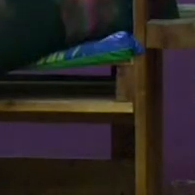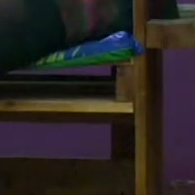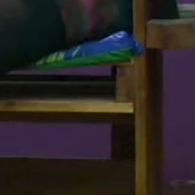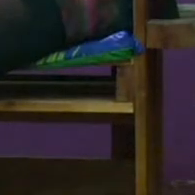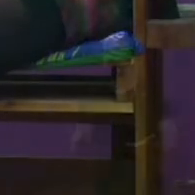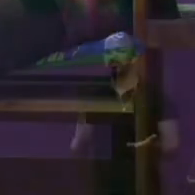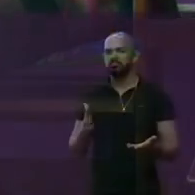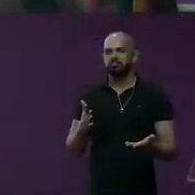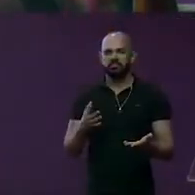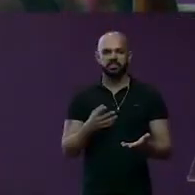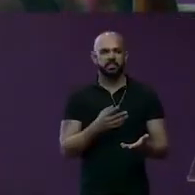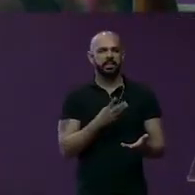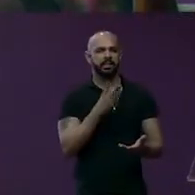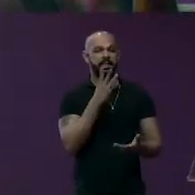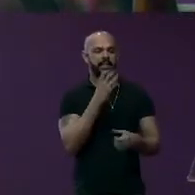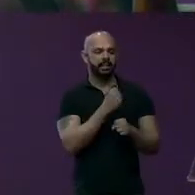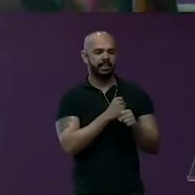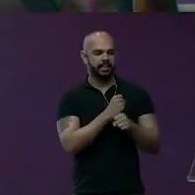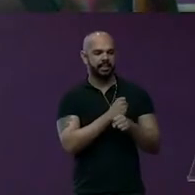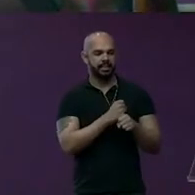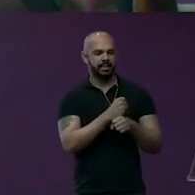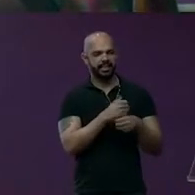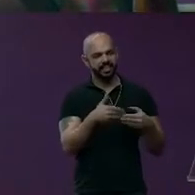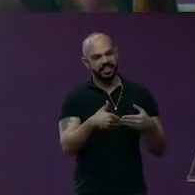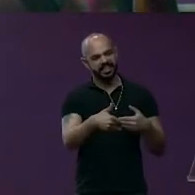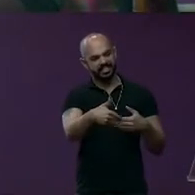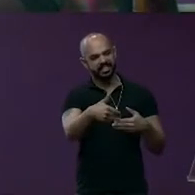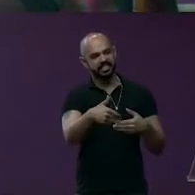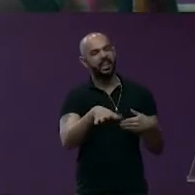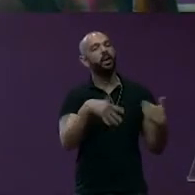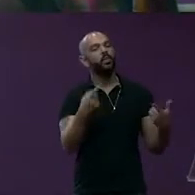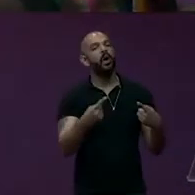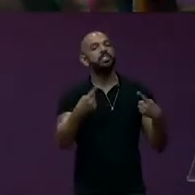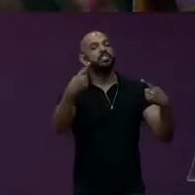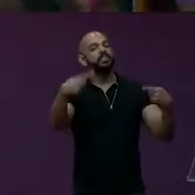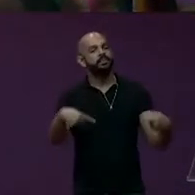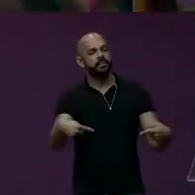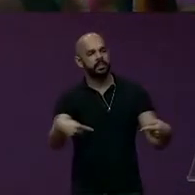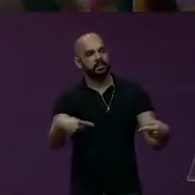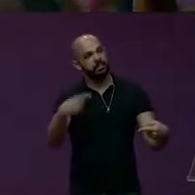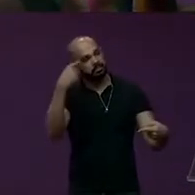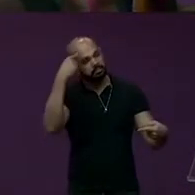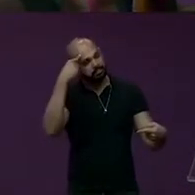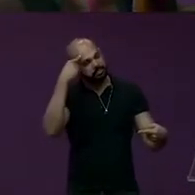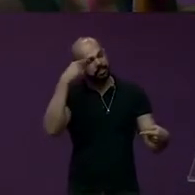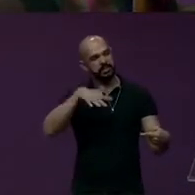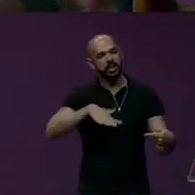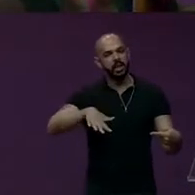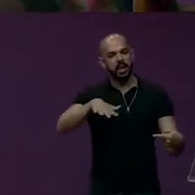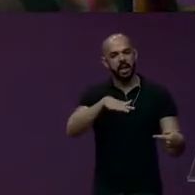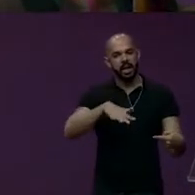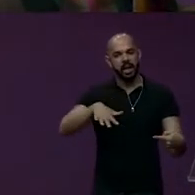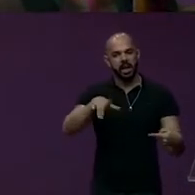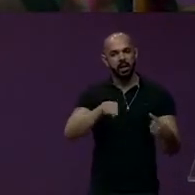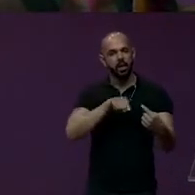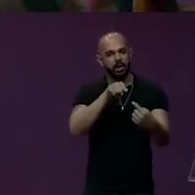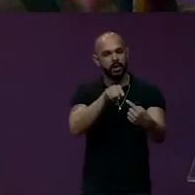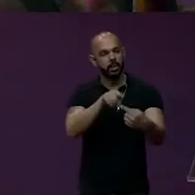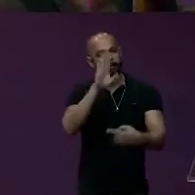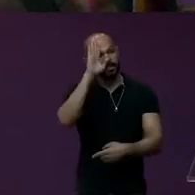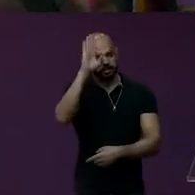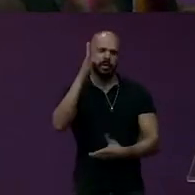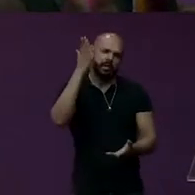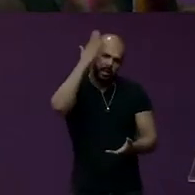Você ainda tem aí praticamente 3 anos ainda. É, quais são os desafios, considerando as áreas finalísticas da Fiocruz? Quais são os